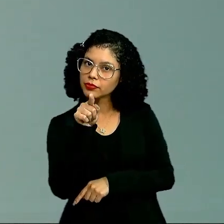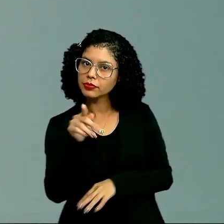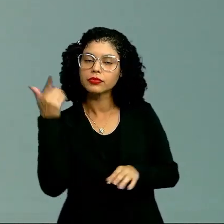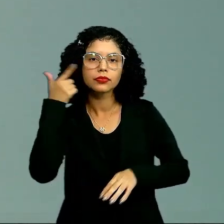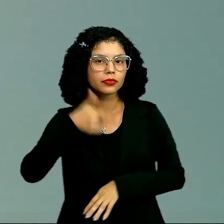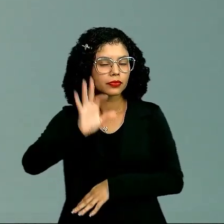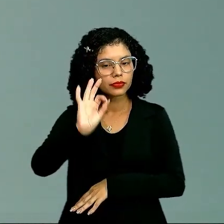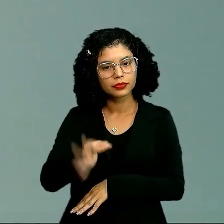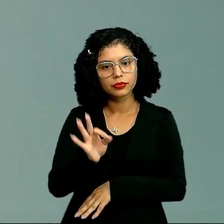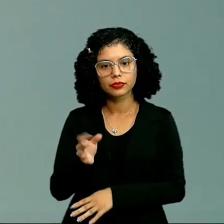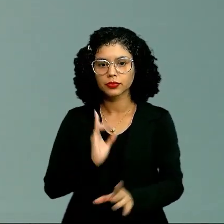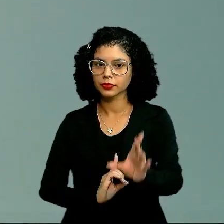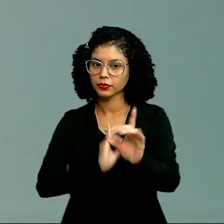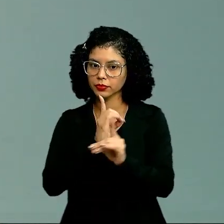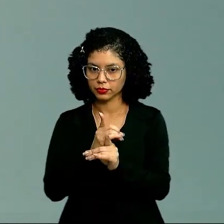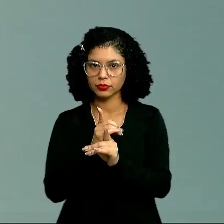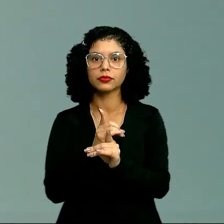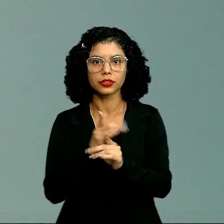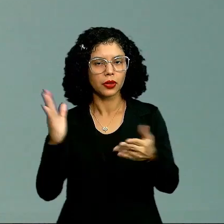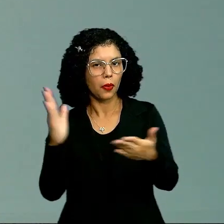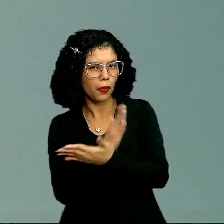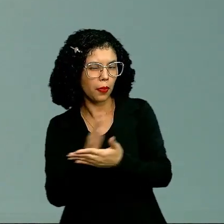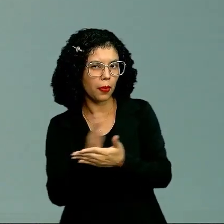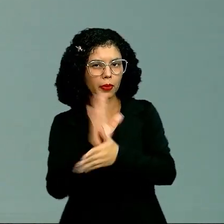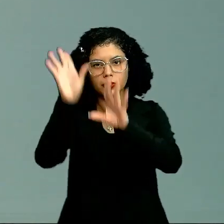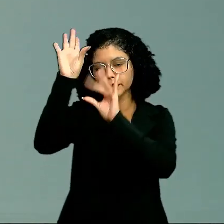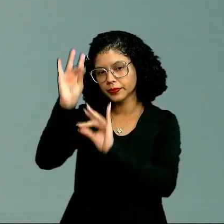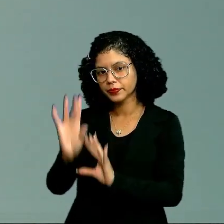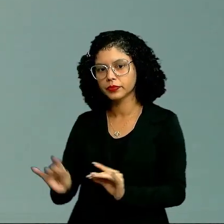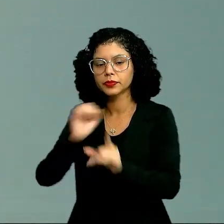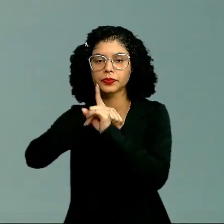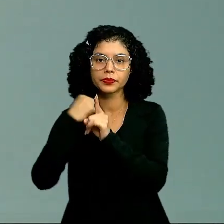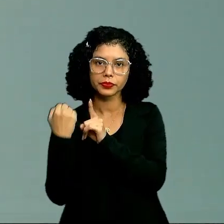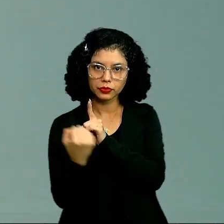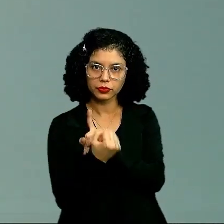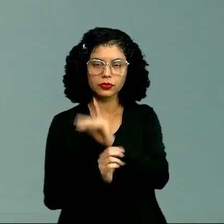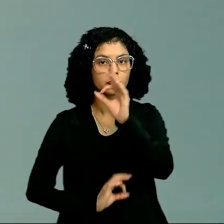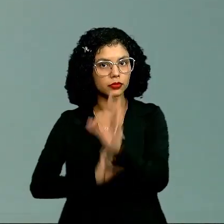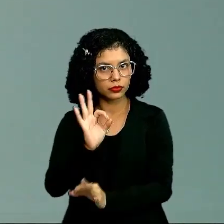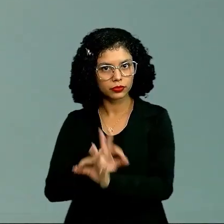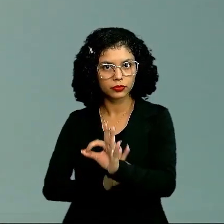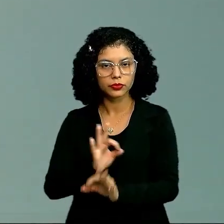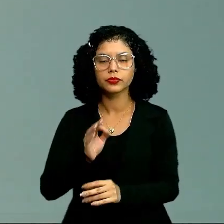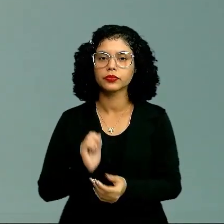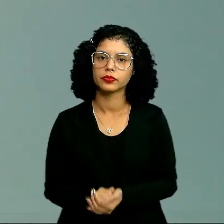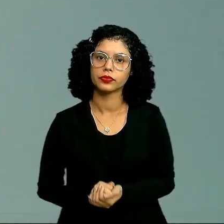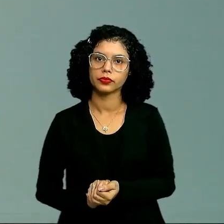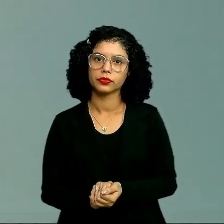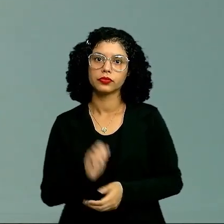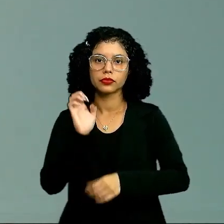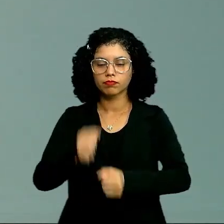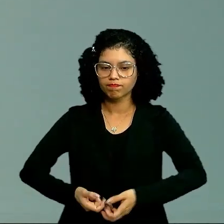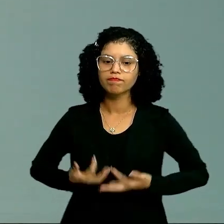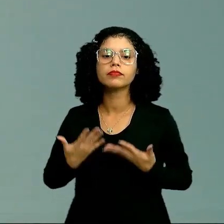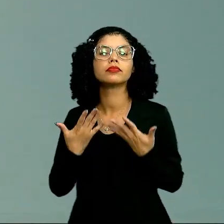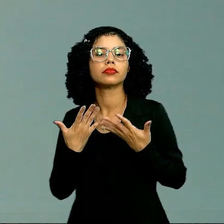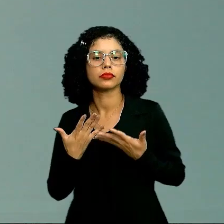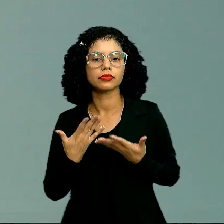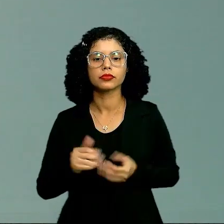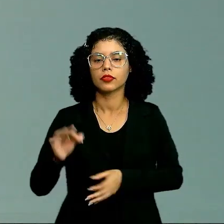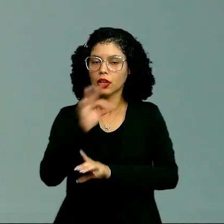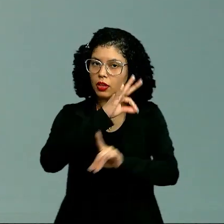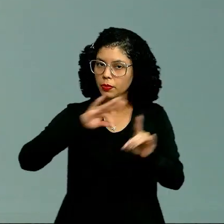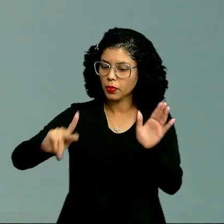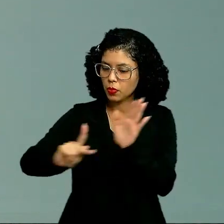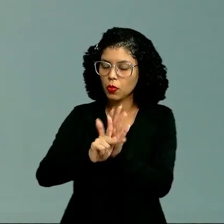vocês com certeza identificarão alguns aspectos sociais, organizacionais, de estado emocional, de estado de